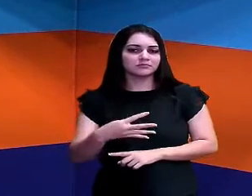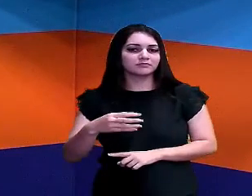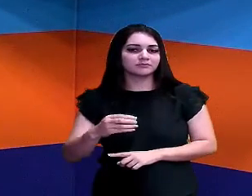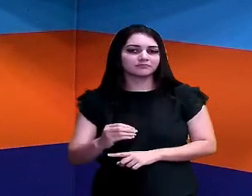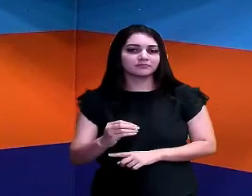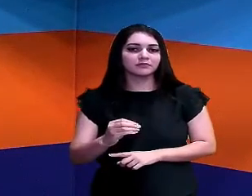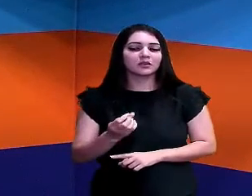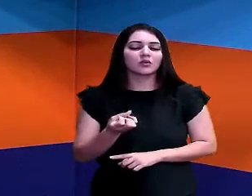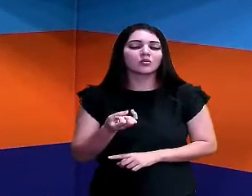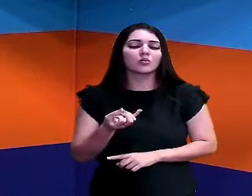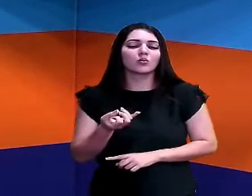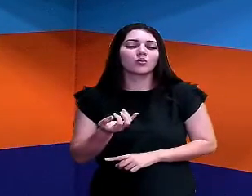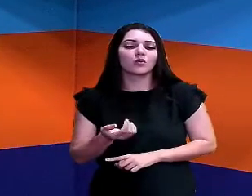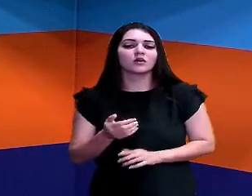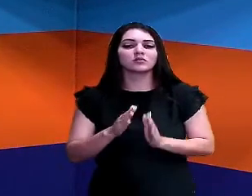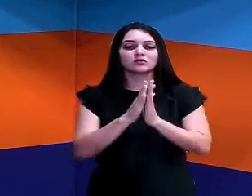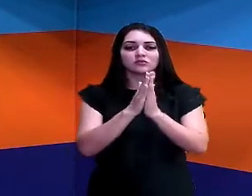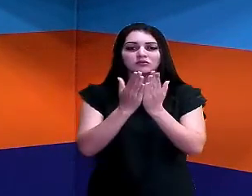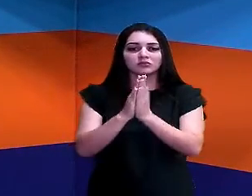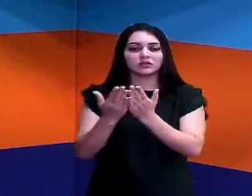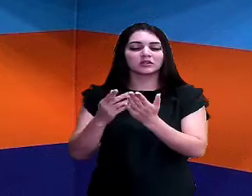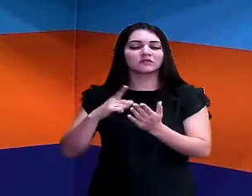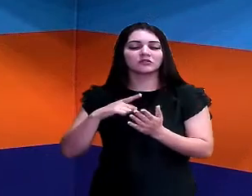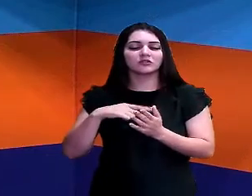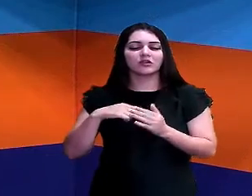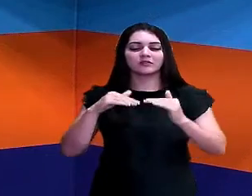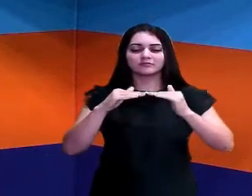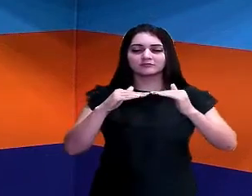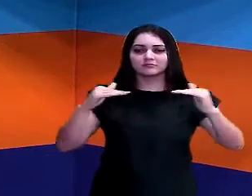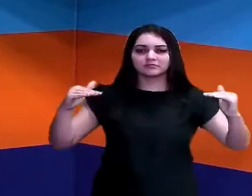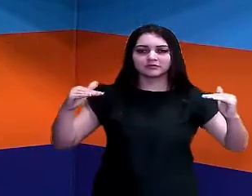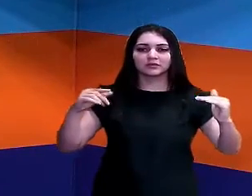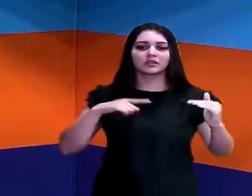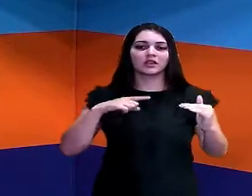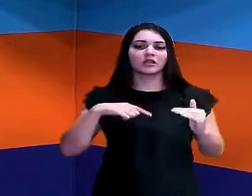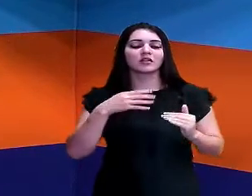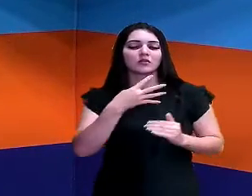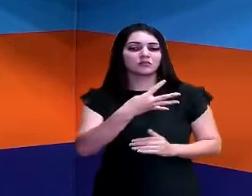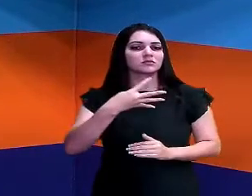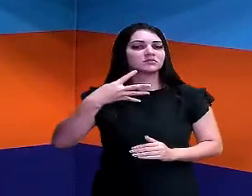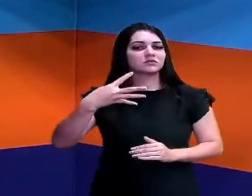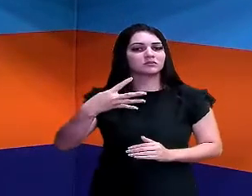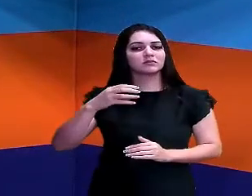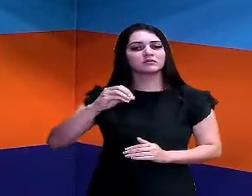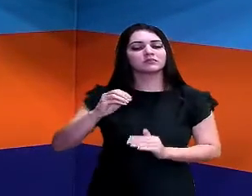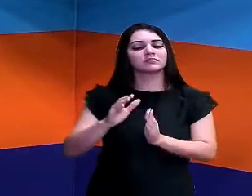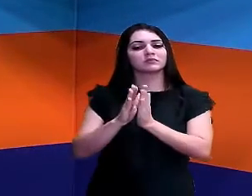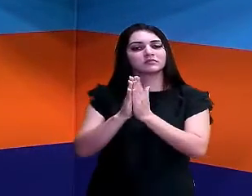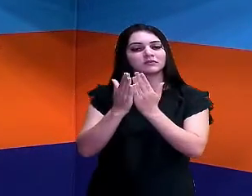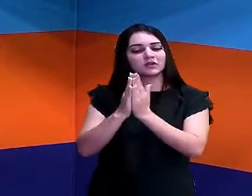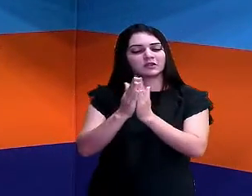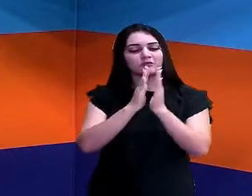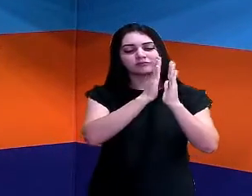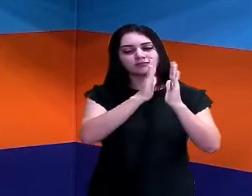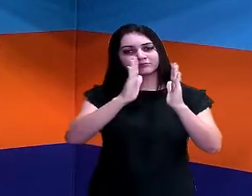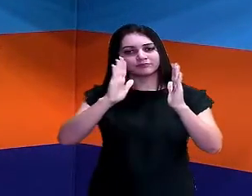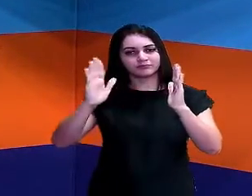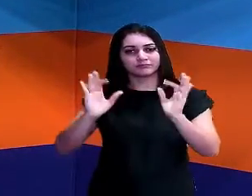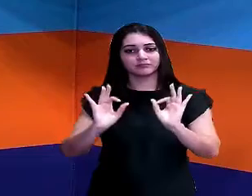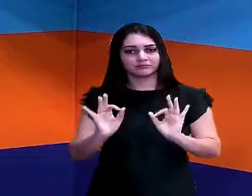Então, quantos livros eu tenho aí nessa prateleira? Tenho 440 livros na prateleira, tá